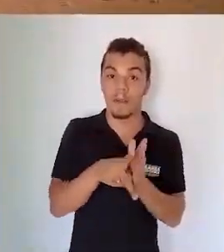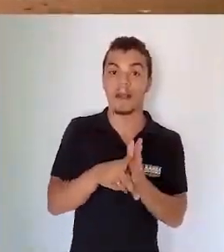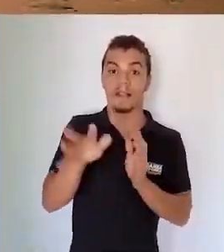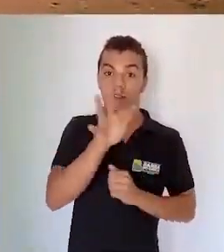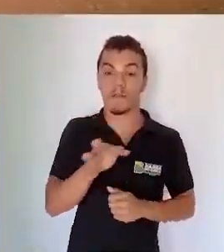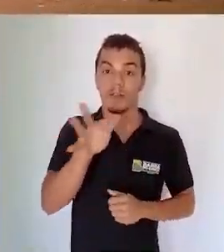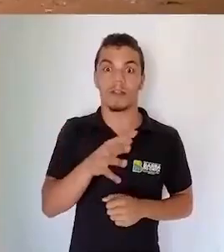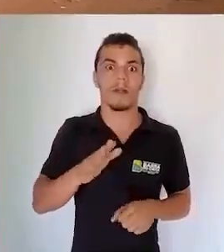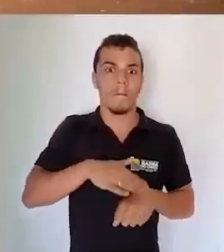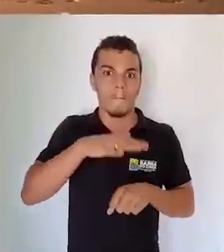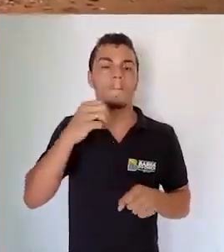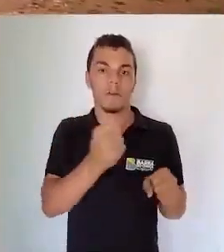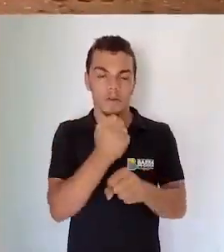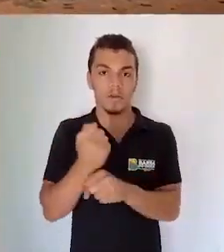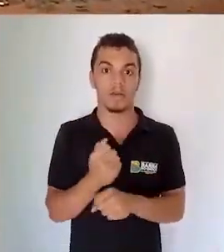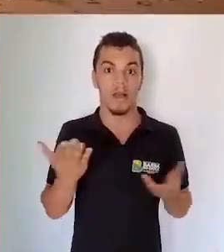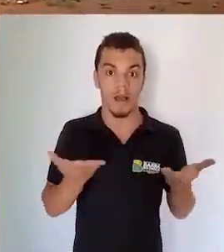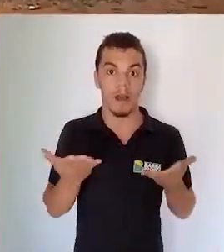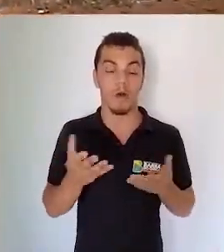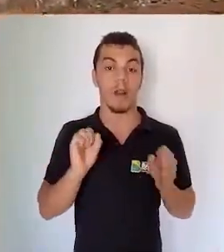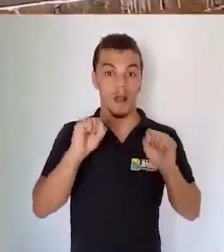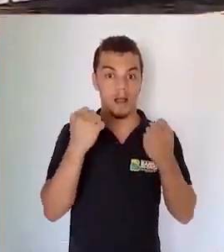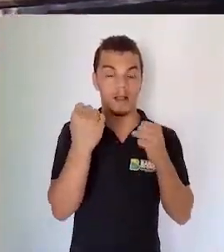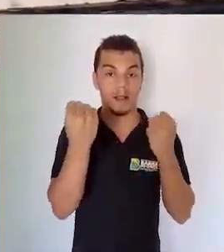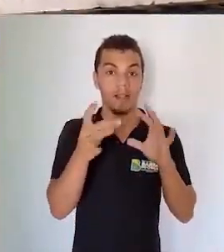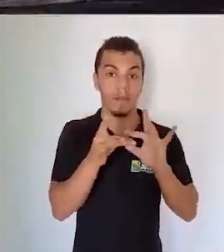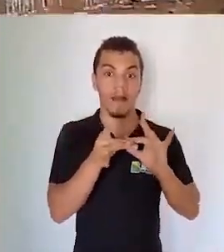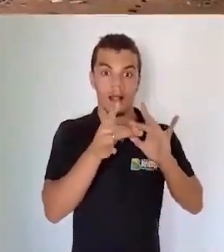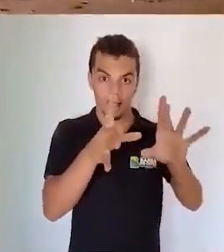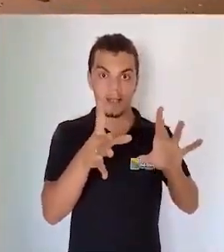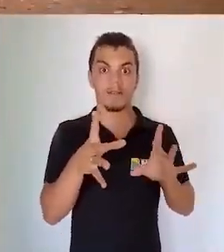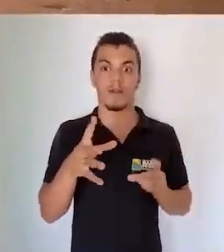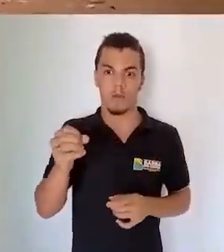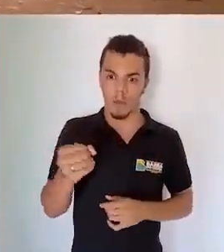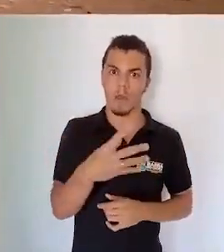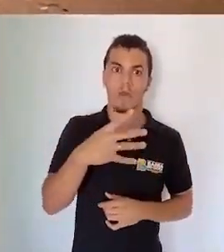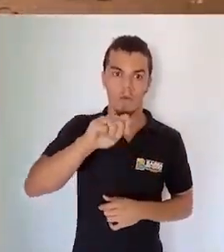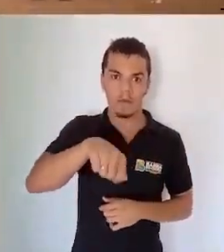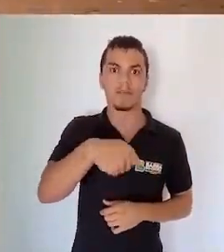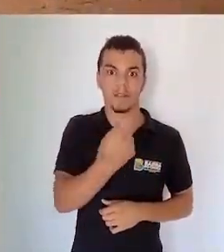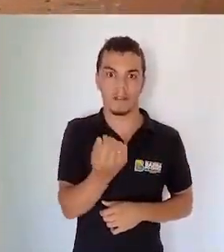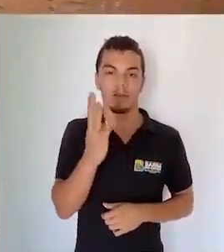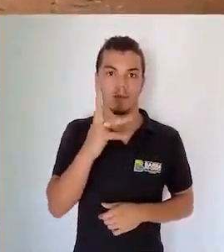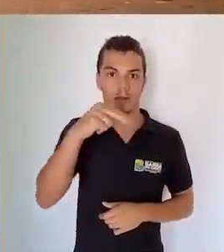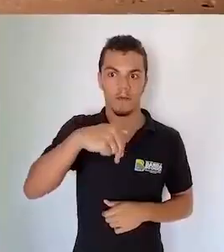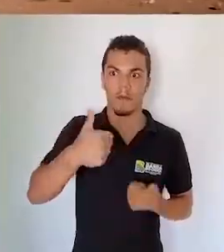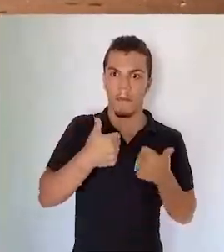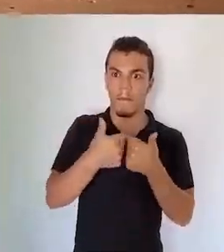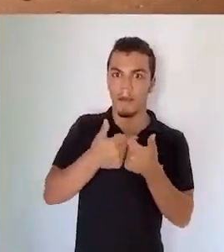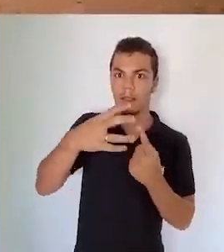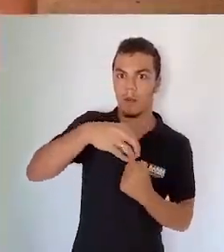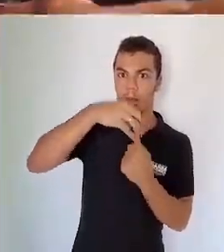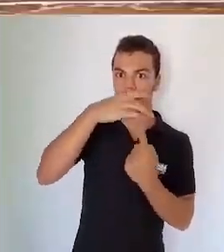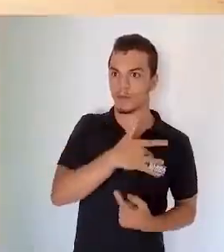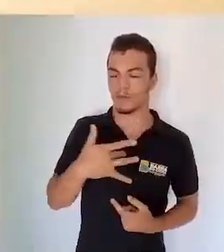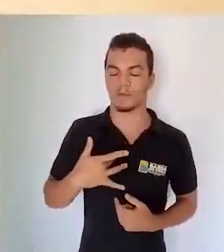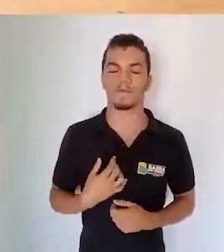federais, vamos garantir mais uma obra. Dessa vez, a construção da Academia Popular, o novo cartão postal de Barra Nova, aqui, em frente ao posto de